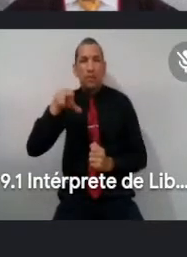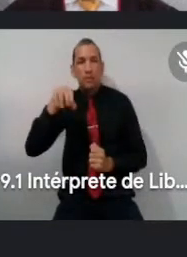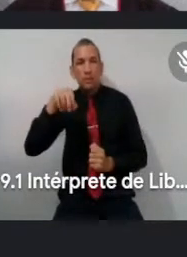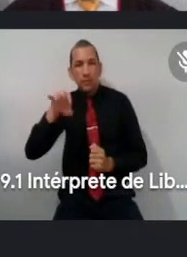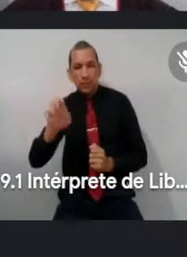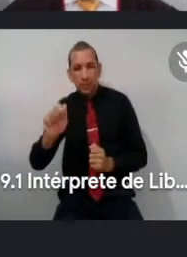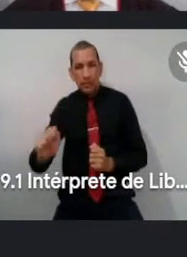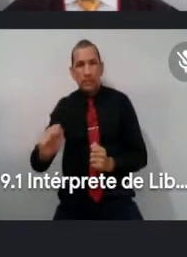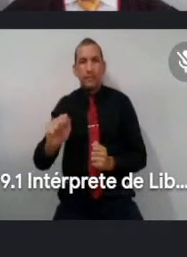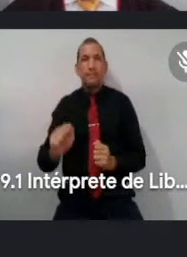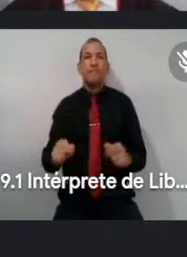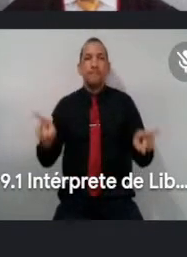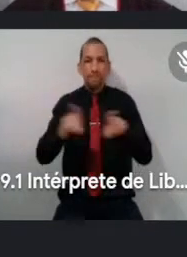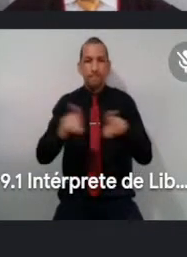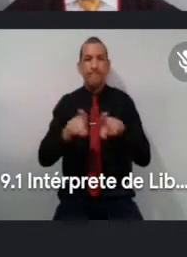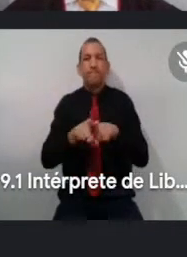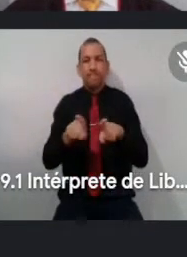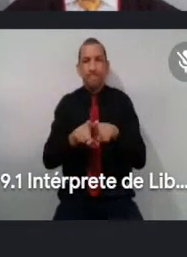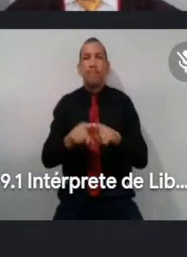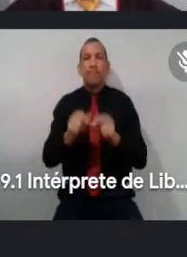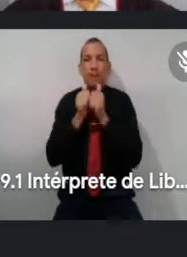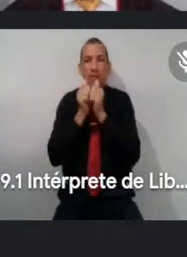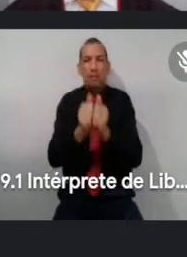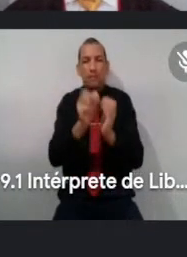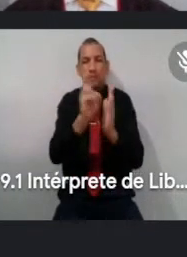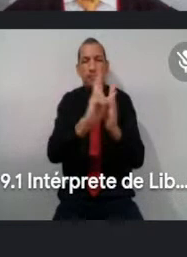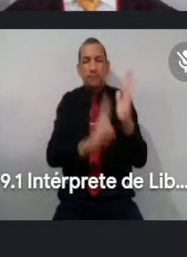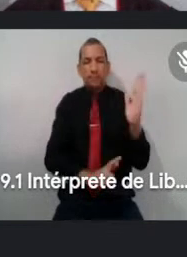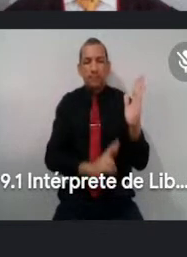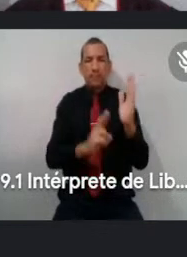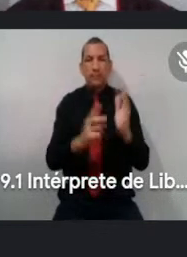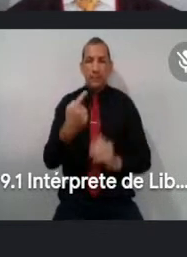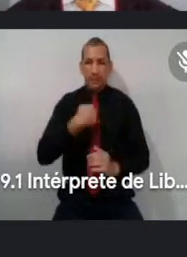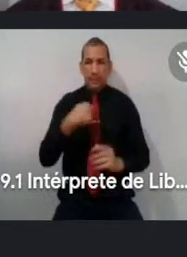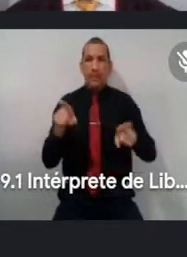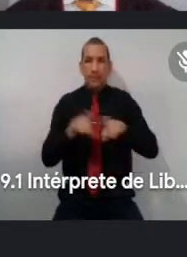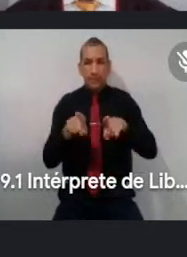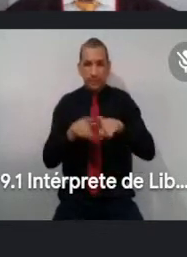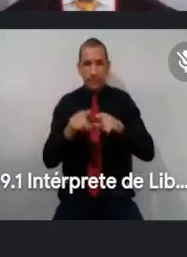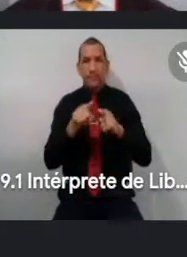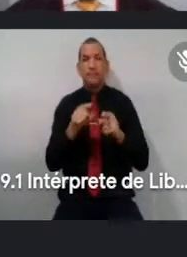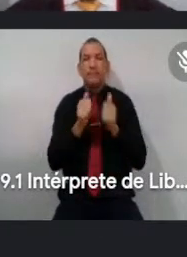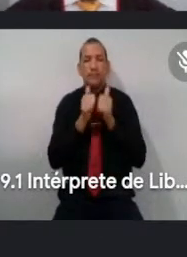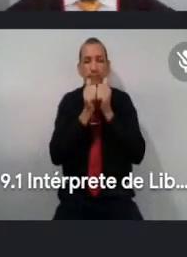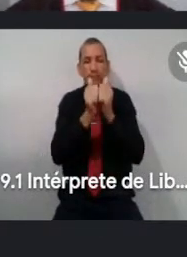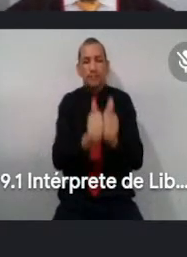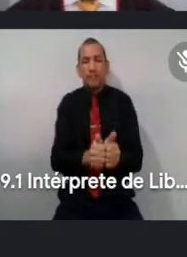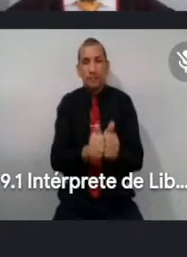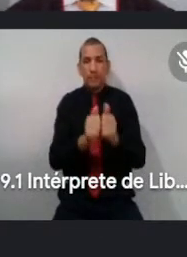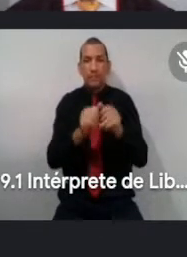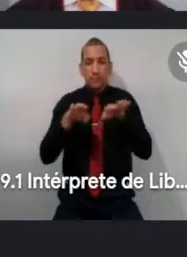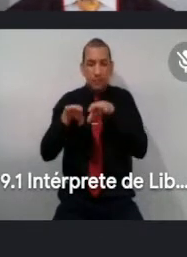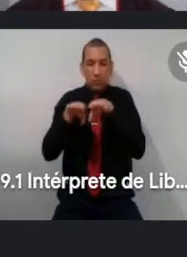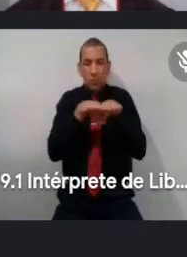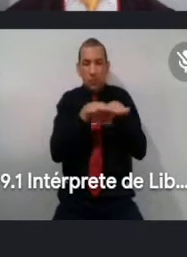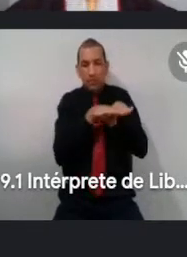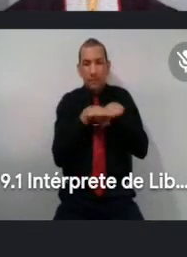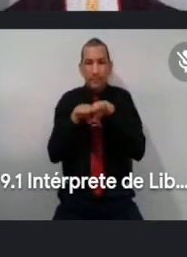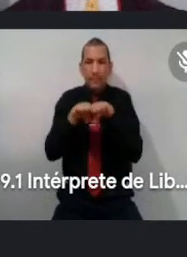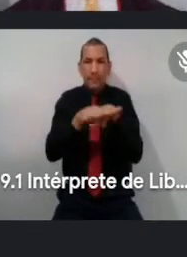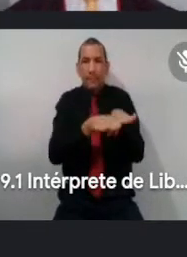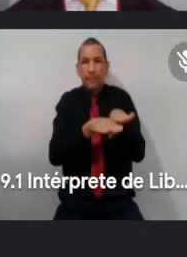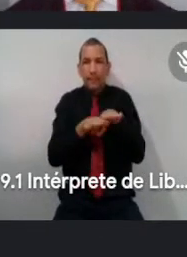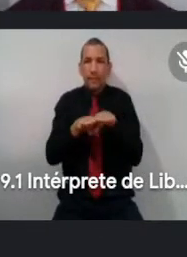e também acompanha relator surpresa nessa para ele lá eu também acompanho Então por unanimidade